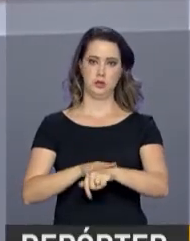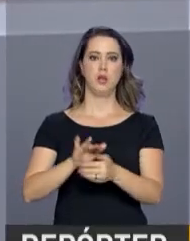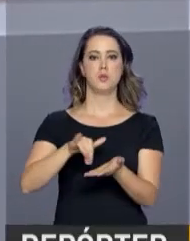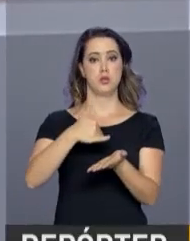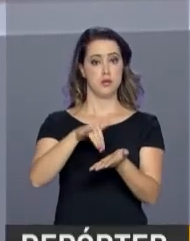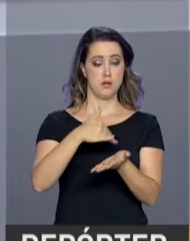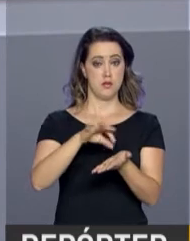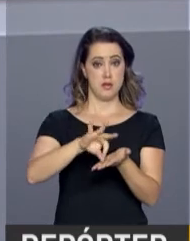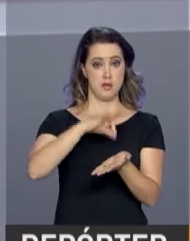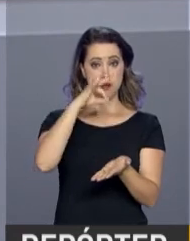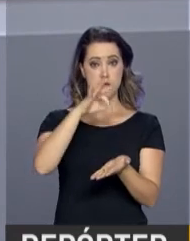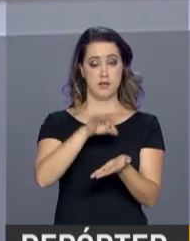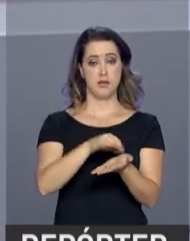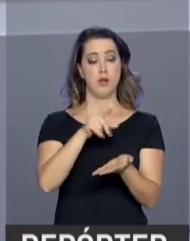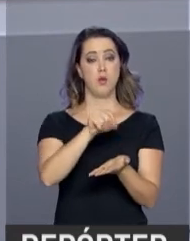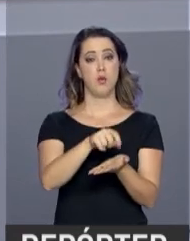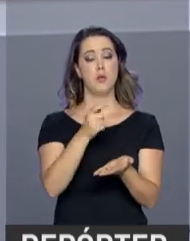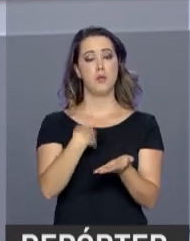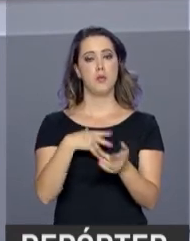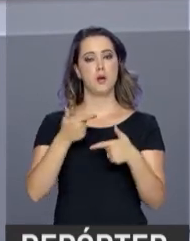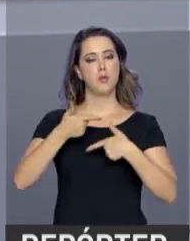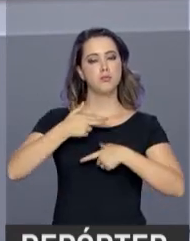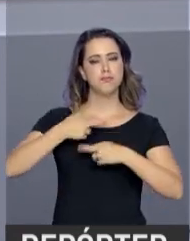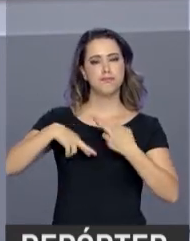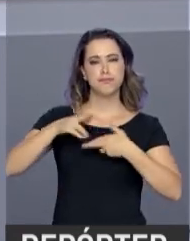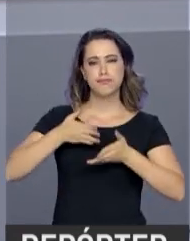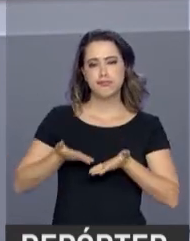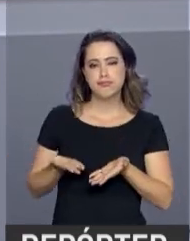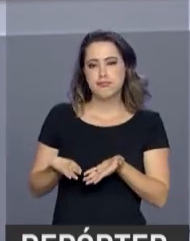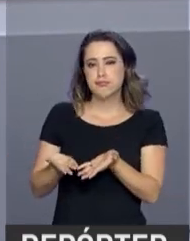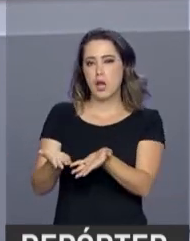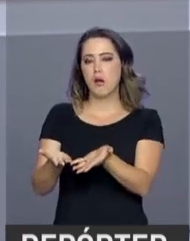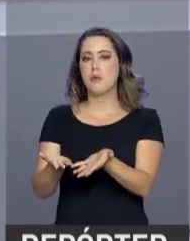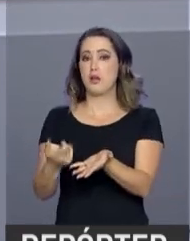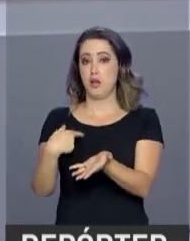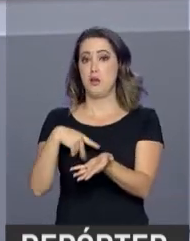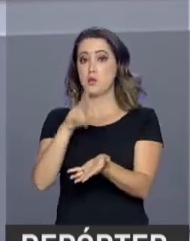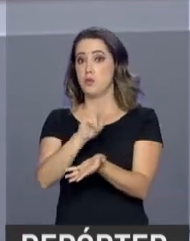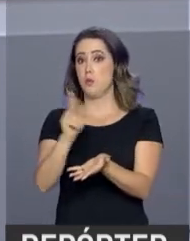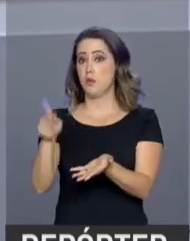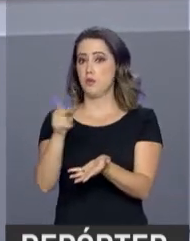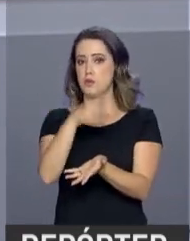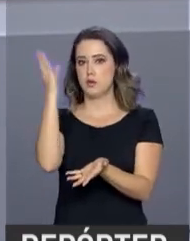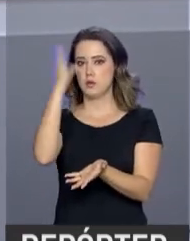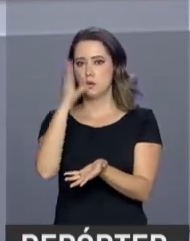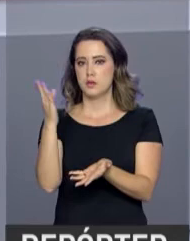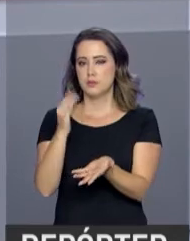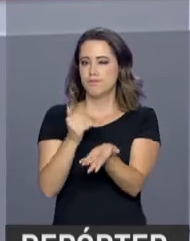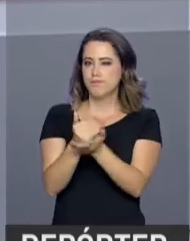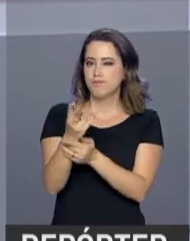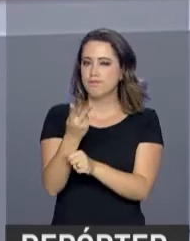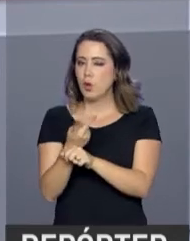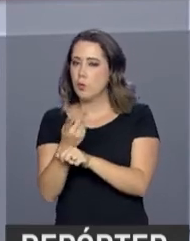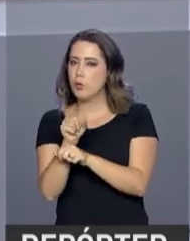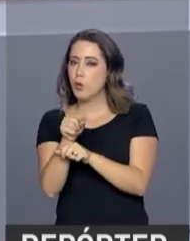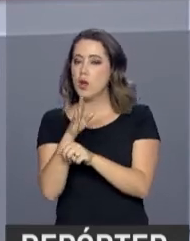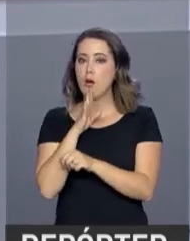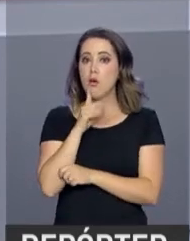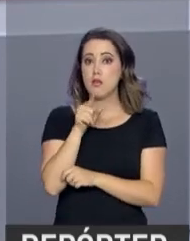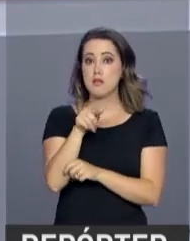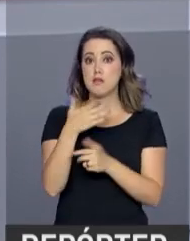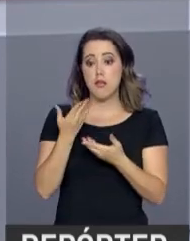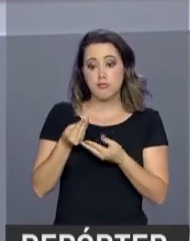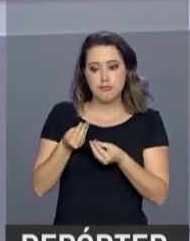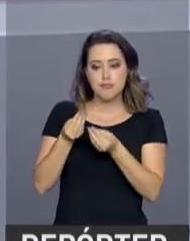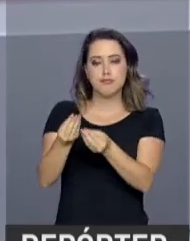inscrições para o prêmio professores do brasil a iniciativa busca reconhecer e divulgar e premiar o trabalho de professores de